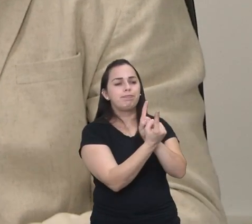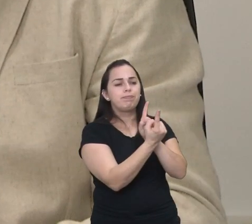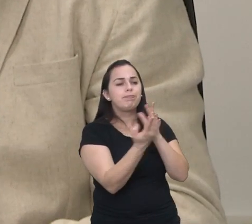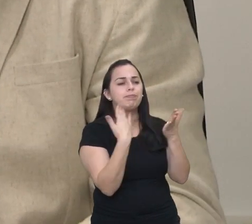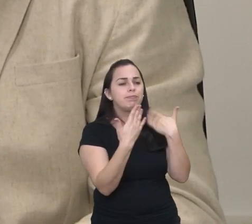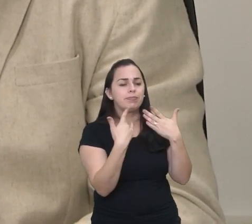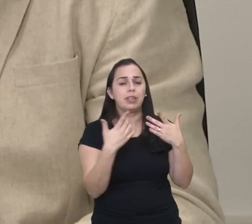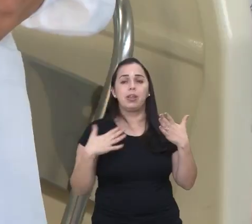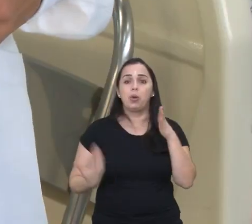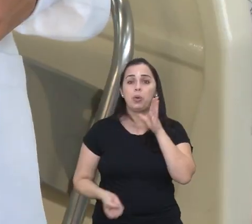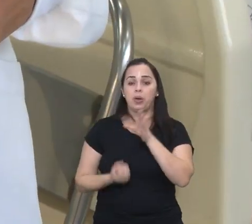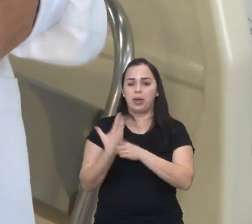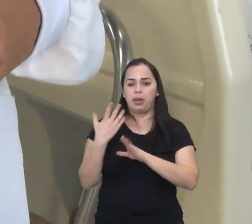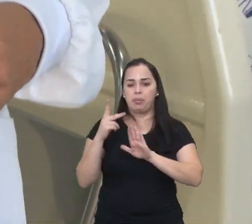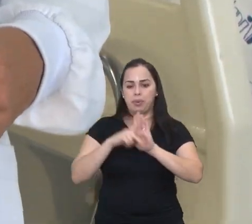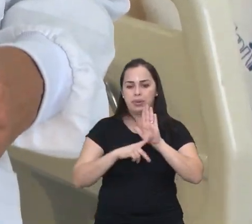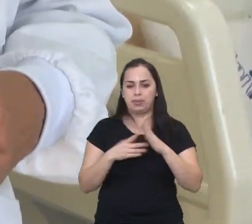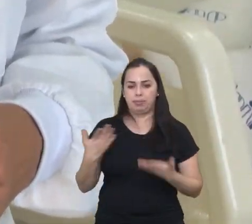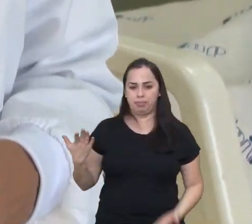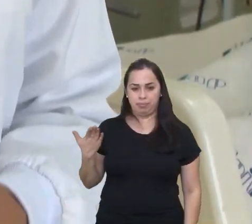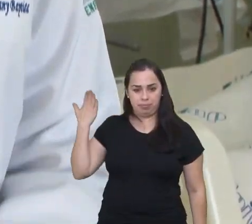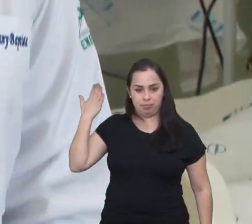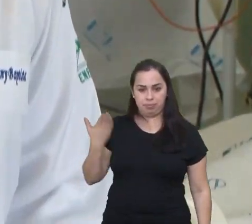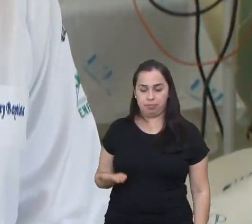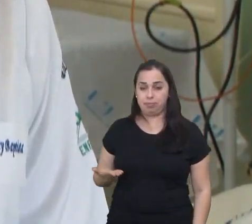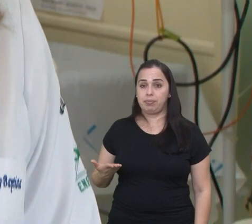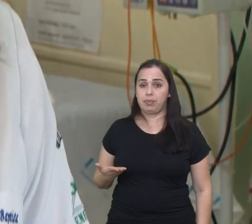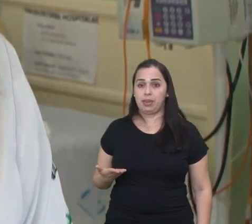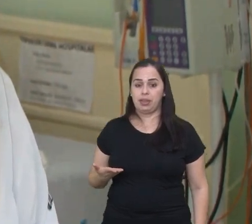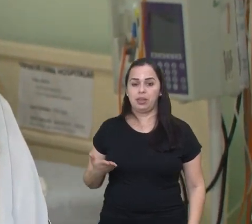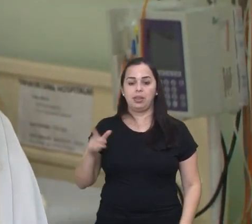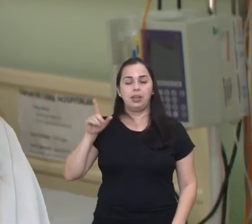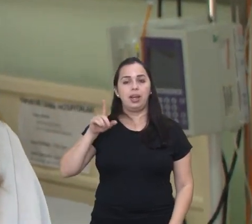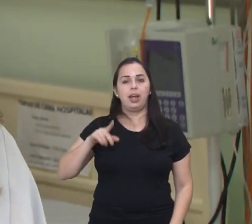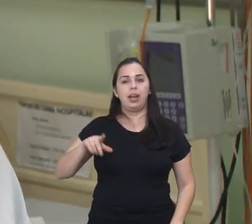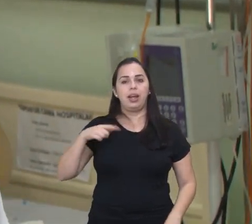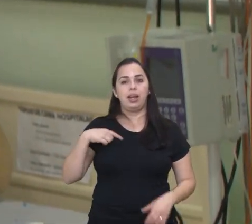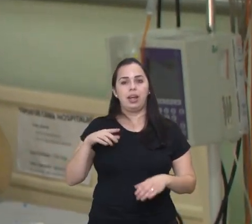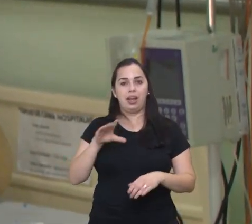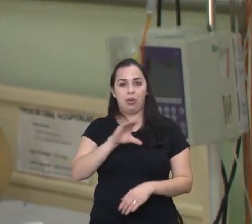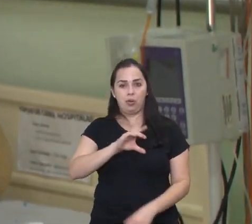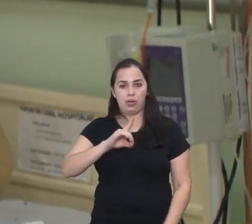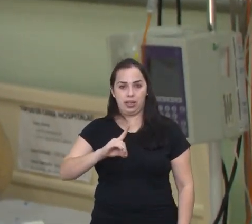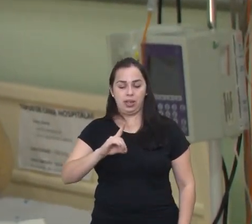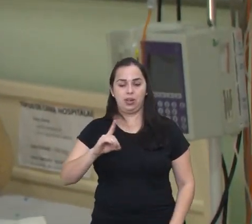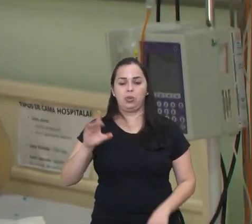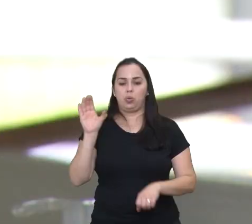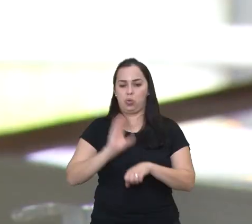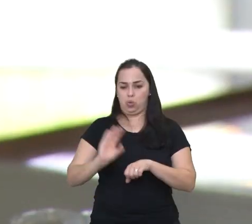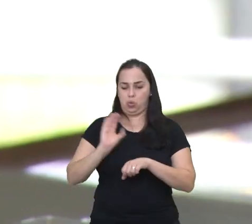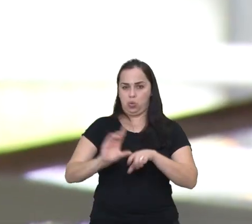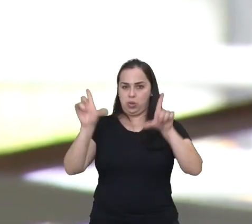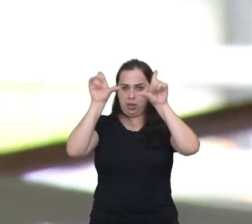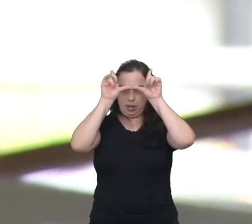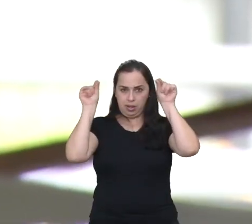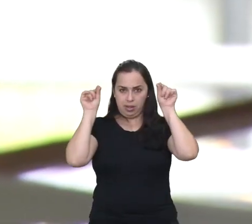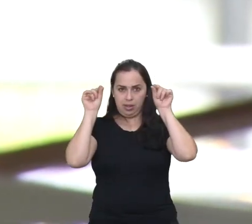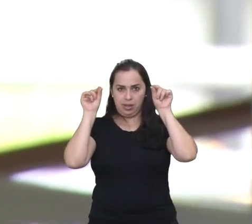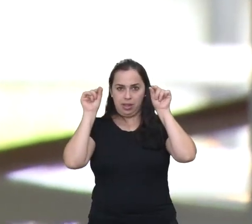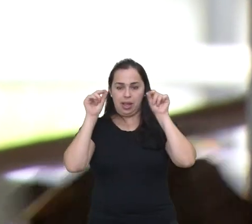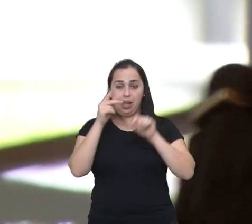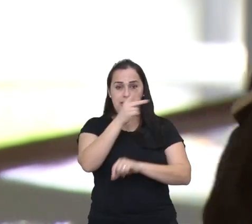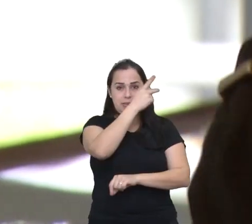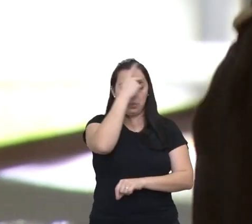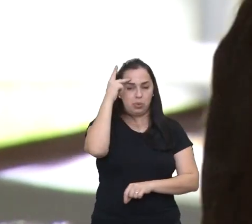então esse projeto. Segundo esta especialista e coordenadora do curso de enfermagem da Univap, Vani Batista, a adesão de pessoas